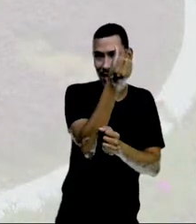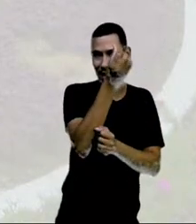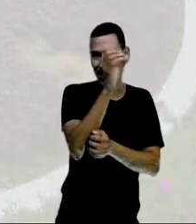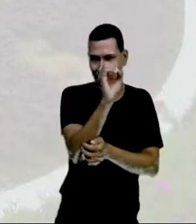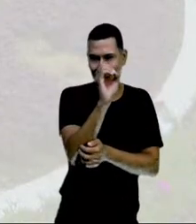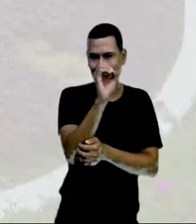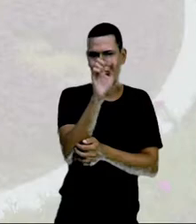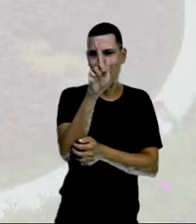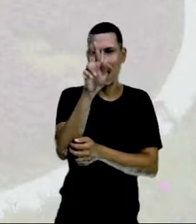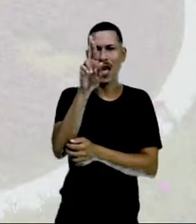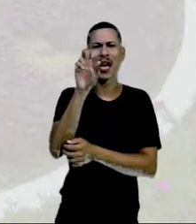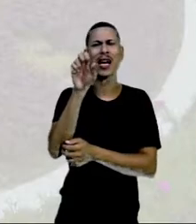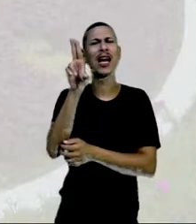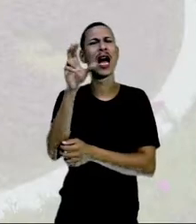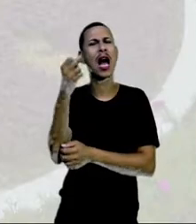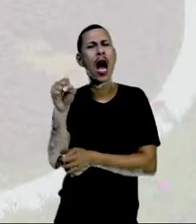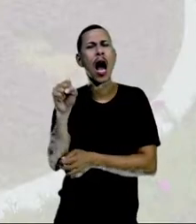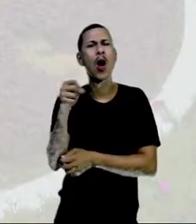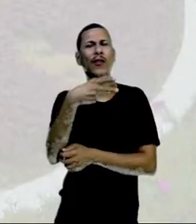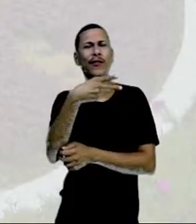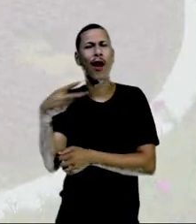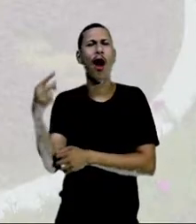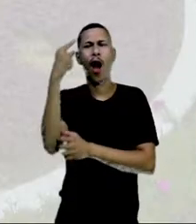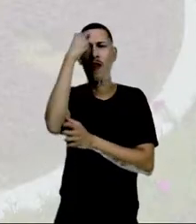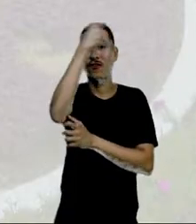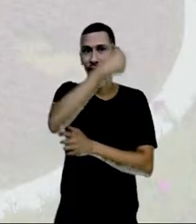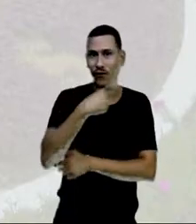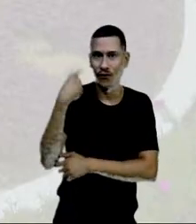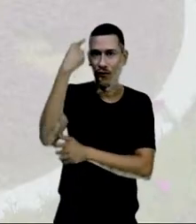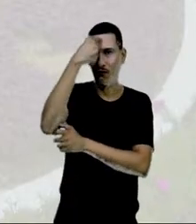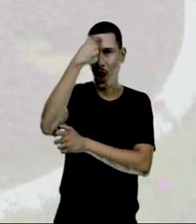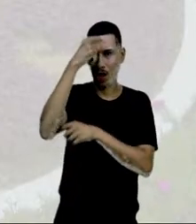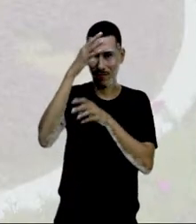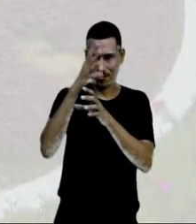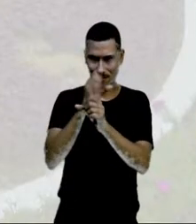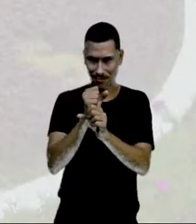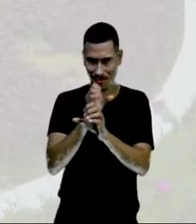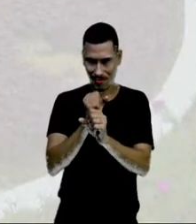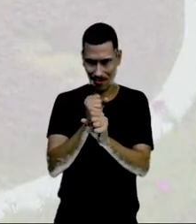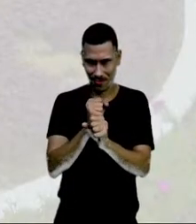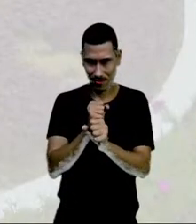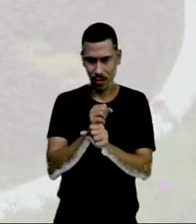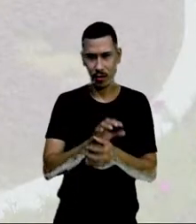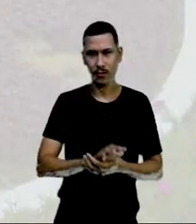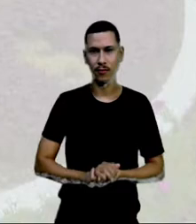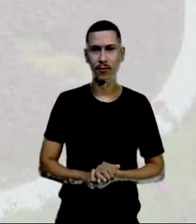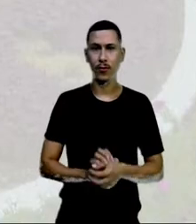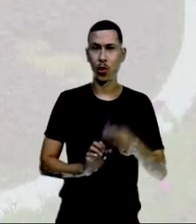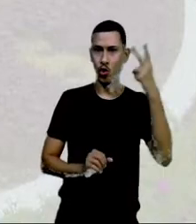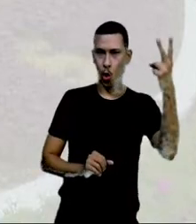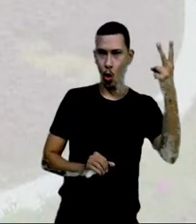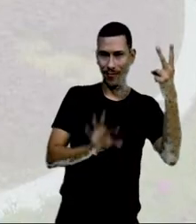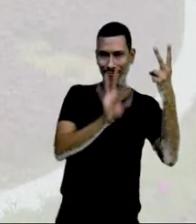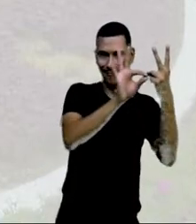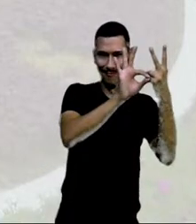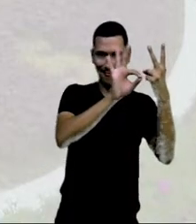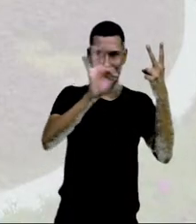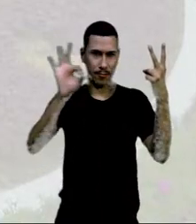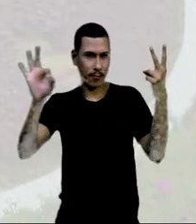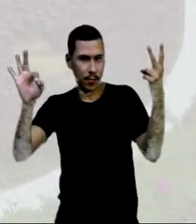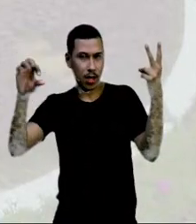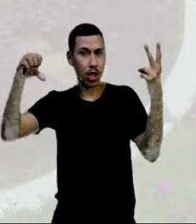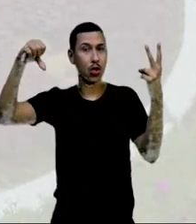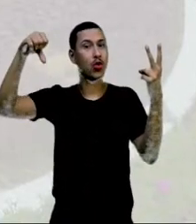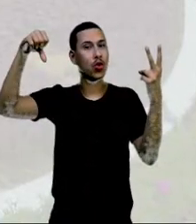volta completa. Tá bem? Então vamos pensar o seguinte: entre o 2 e o 9, tá